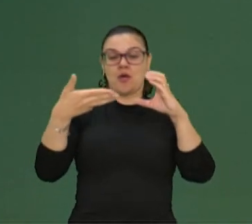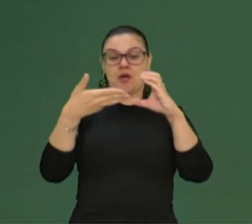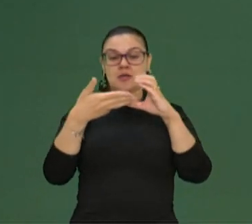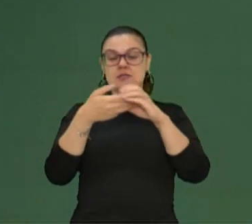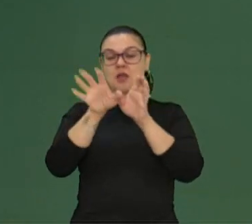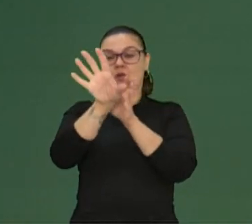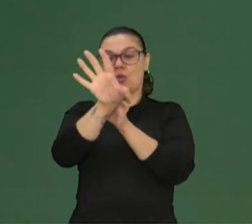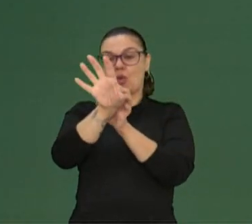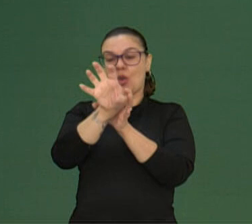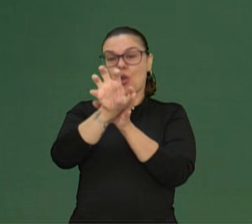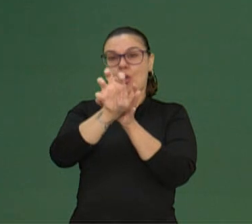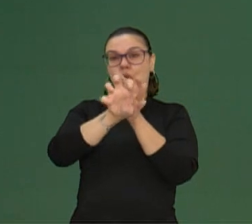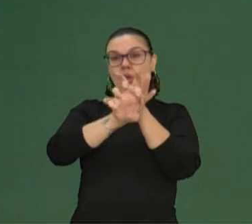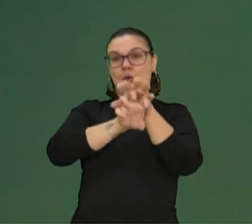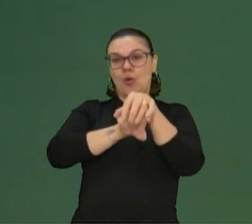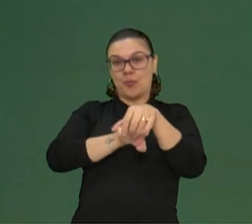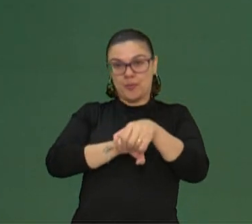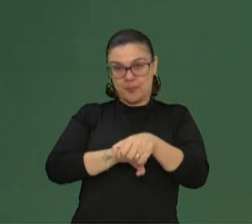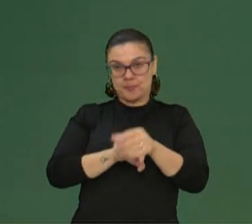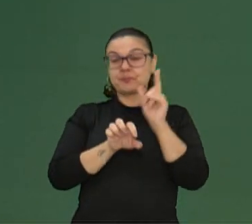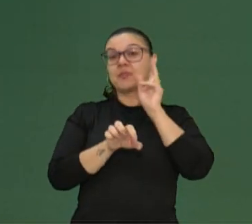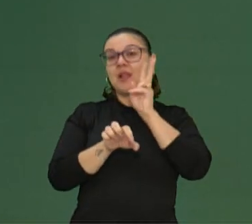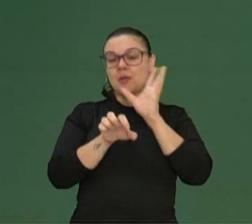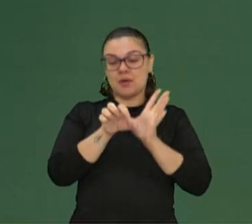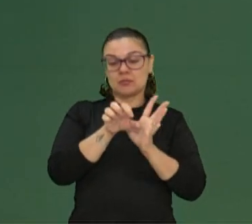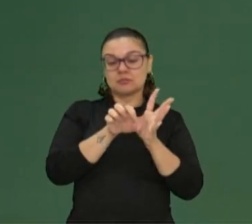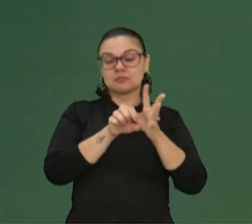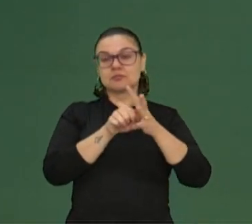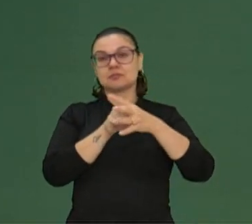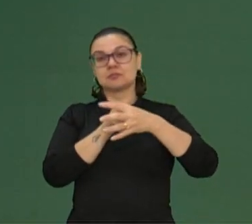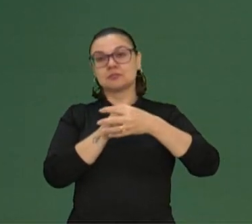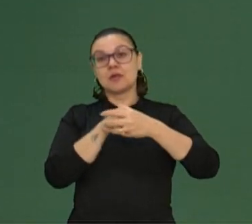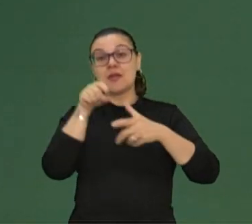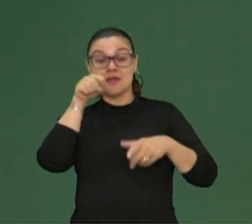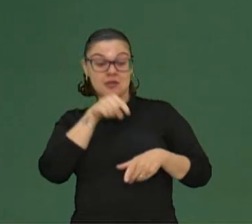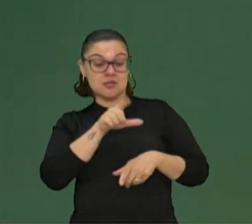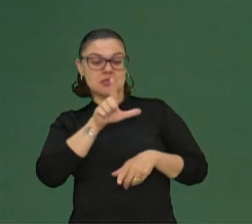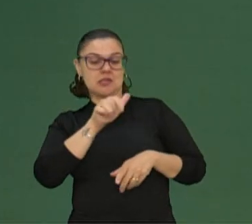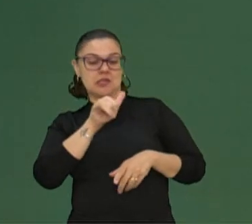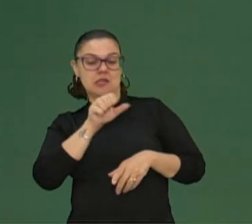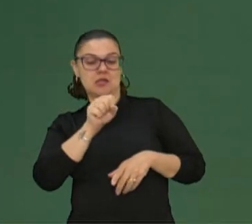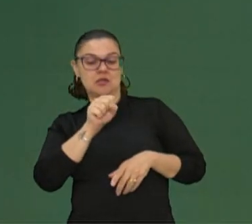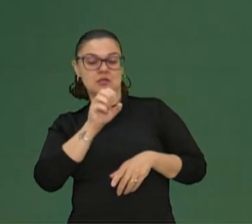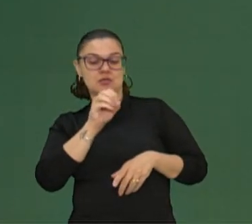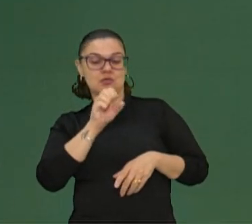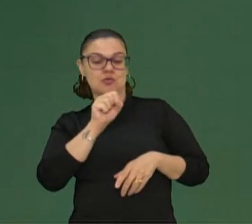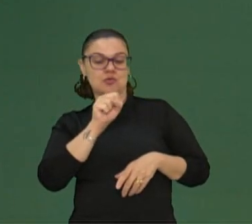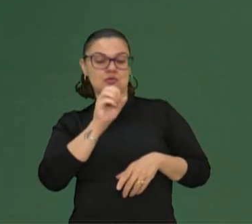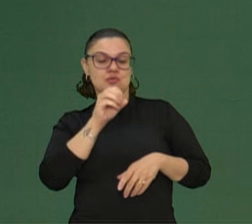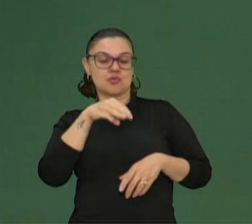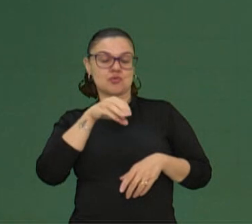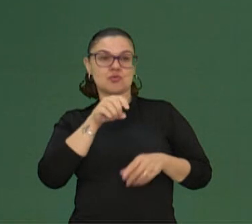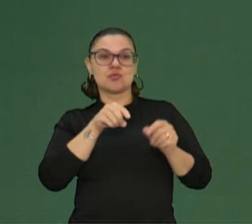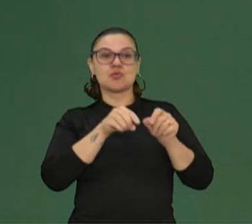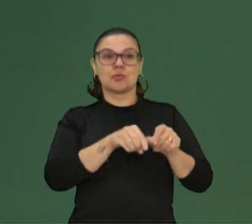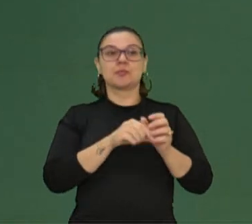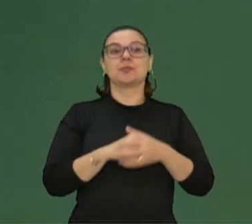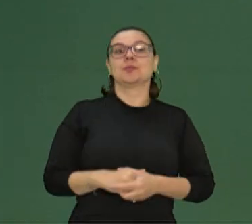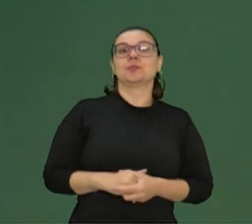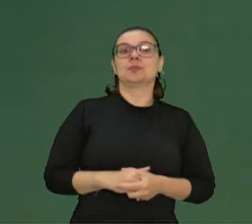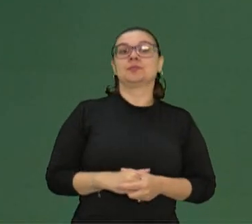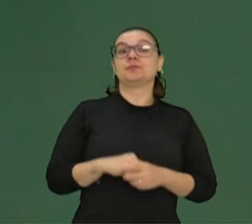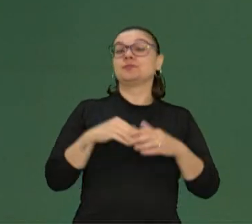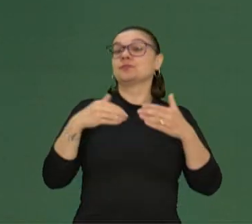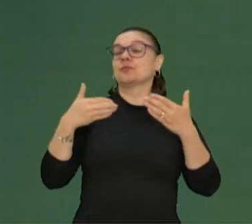substâncias para dentro, englobando, usando a própria membrana, e esse lisossomo vai digerir. Pensa bem nisso, porque vai te ajudar a responder o